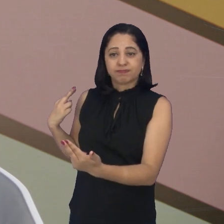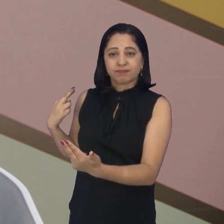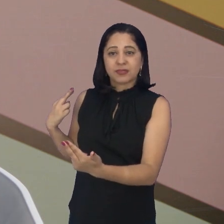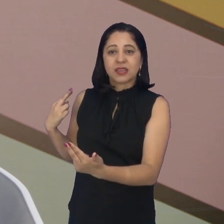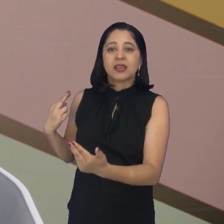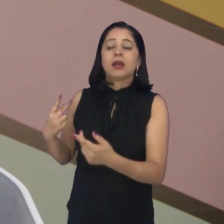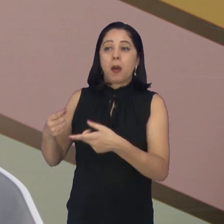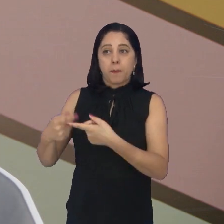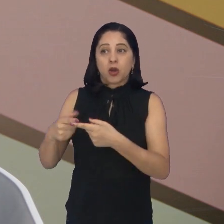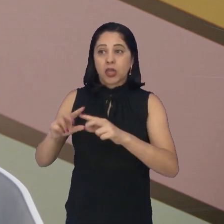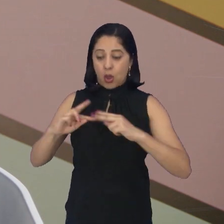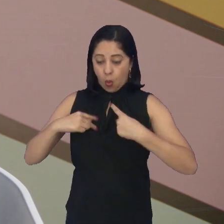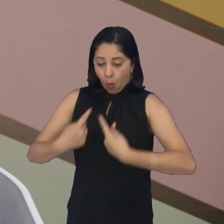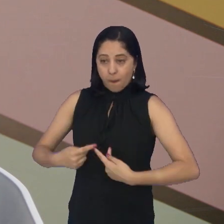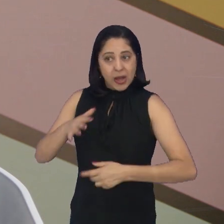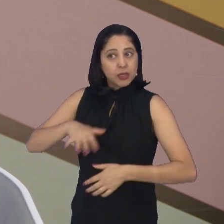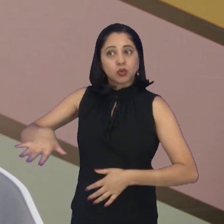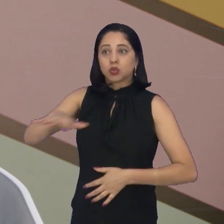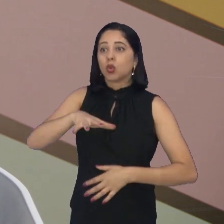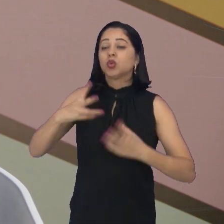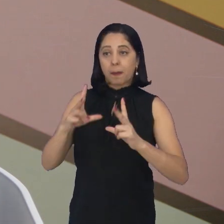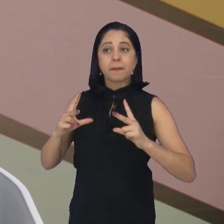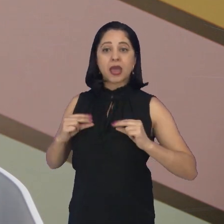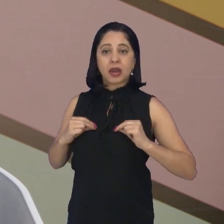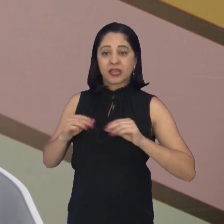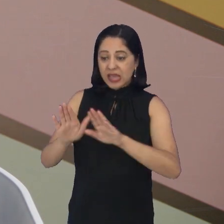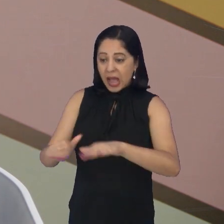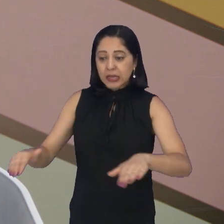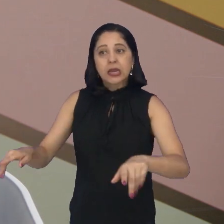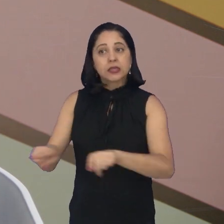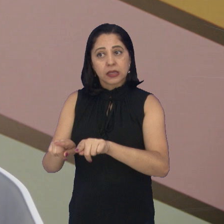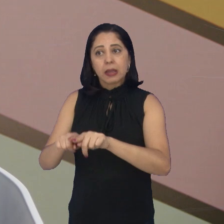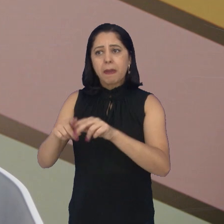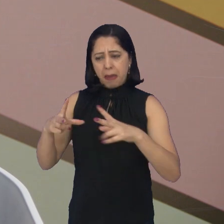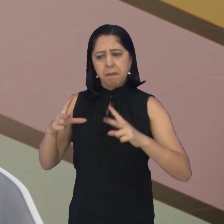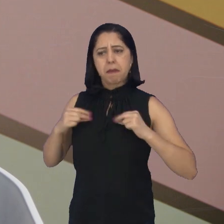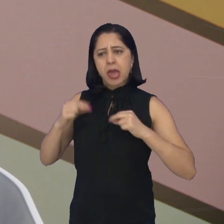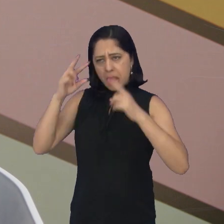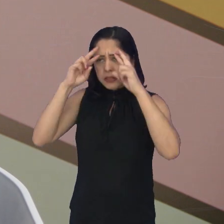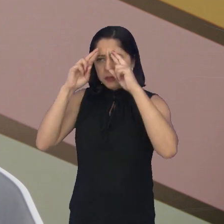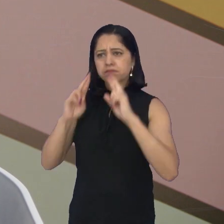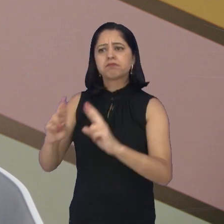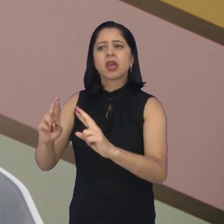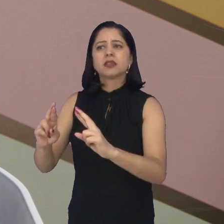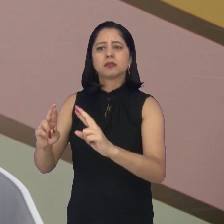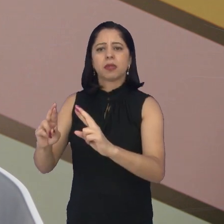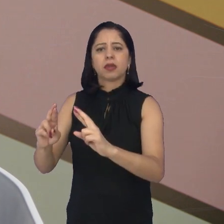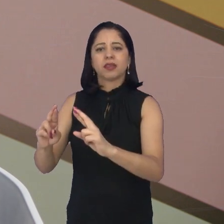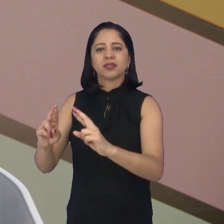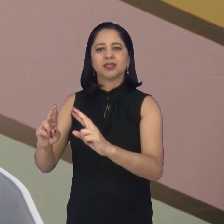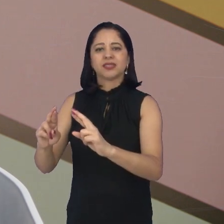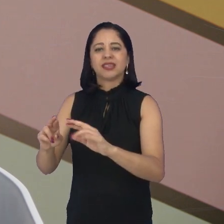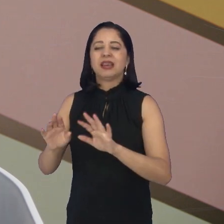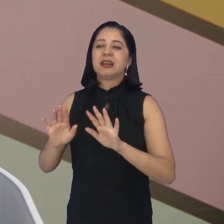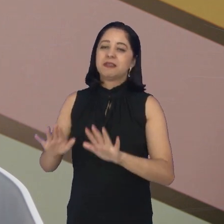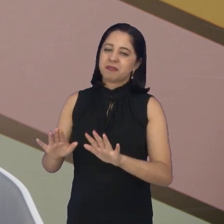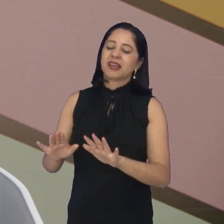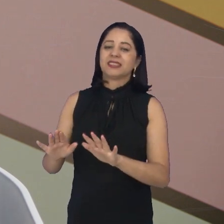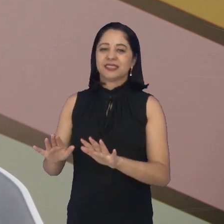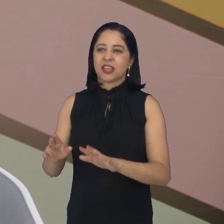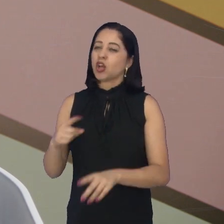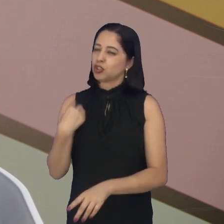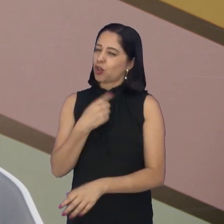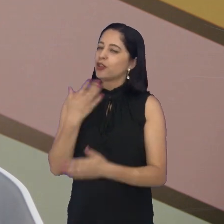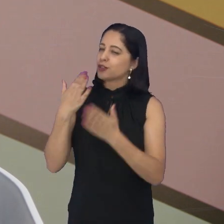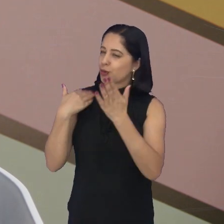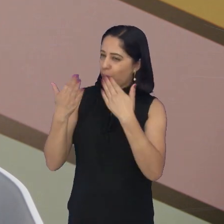merece, principalmente as crianças, porque não as crianças também, né, que são seres humanos. Mas não é assim, né? A gente estava conversando